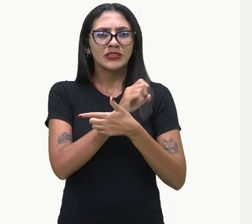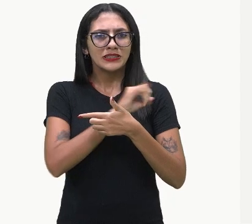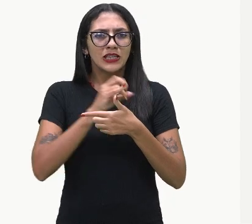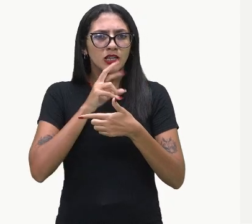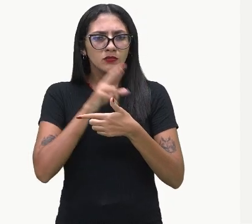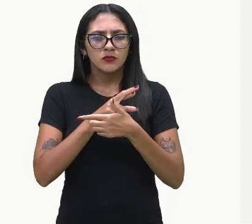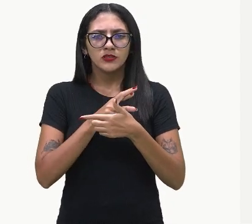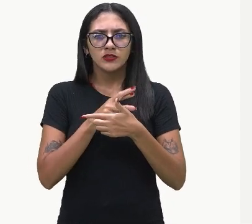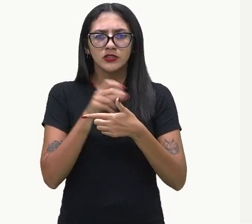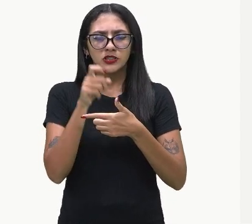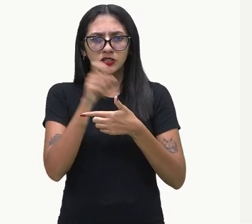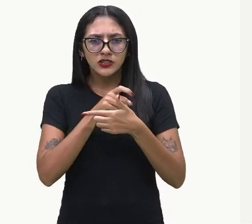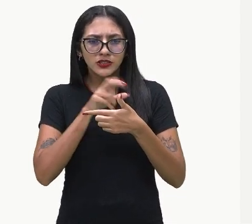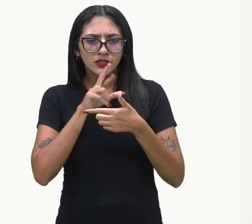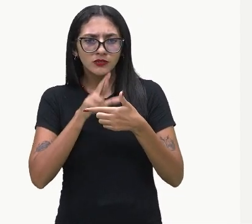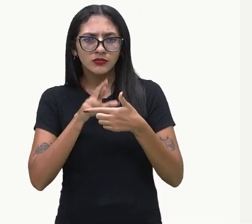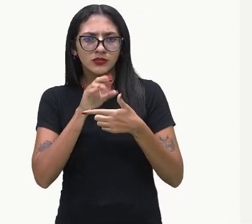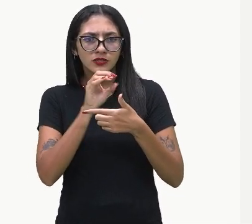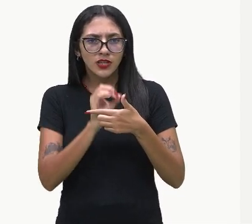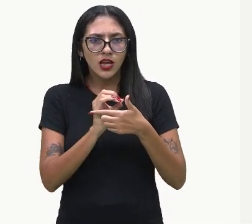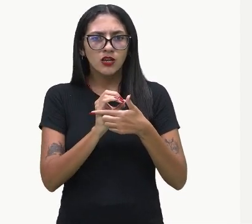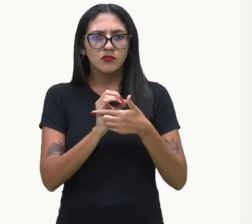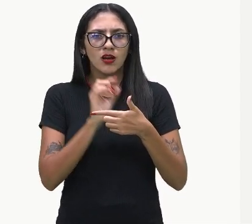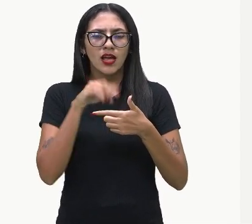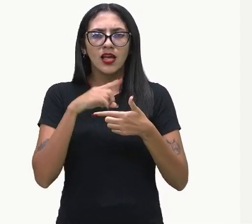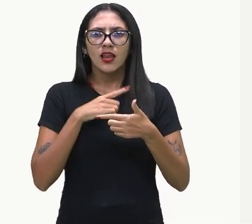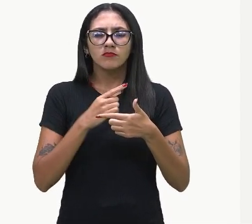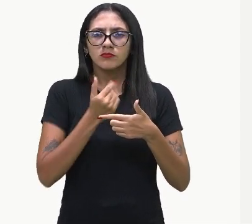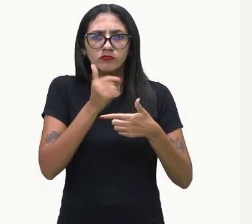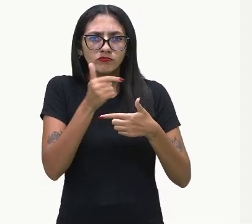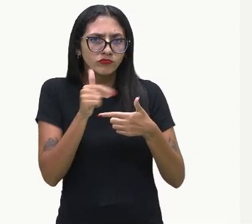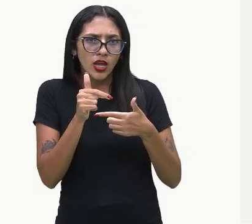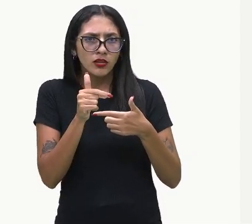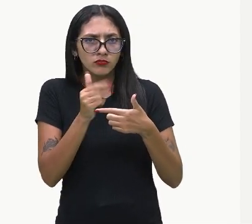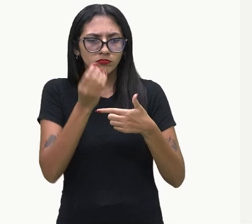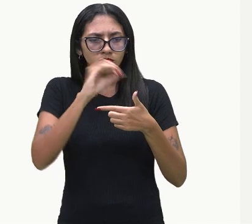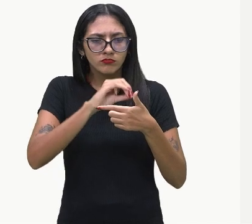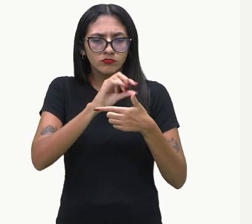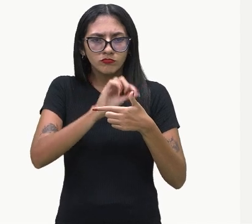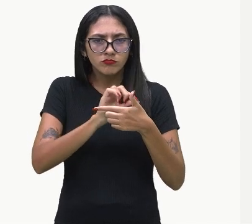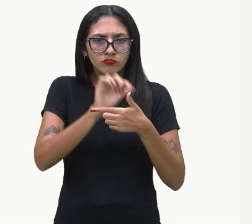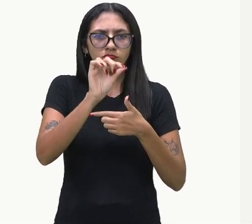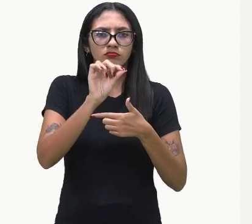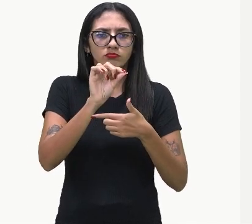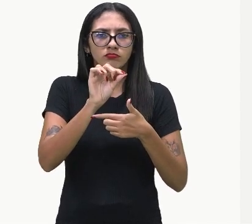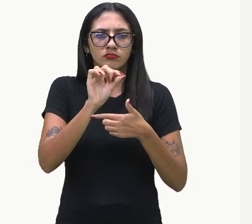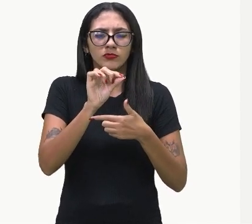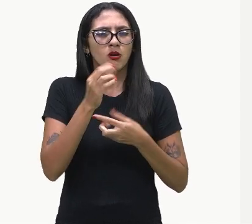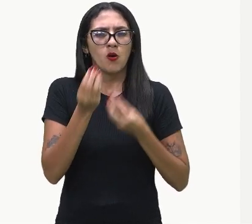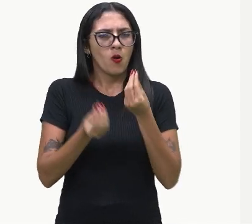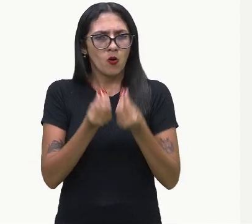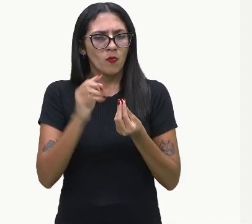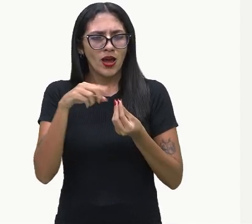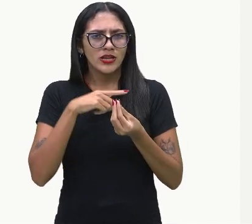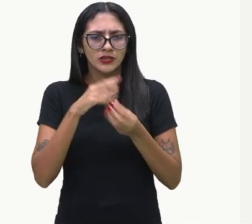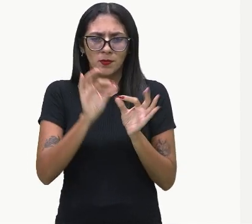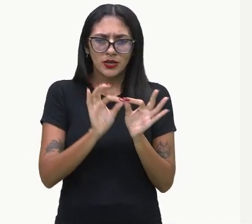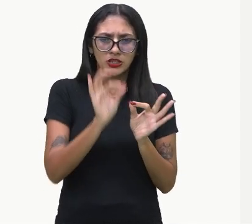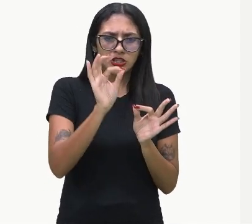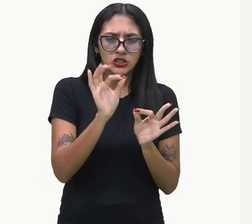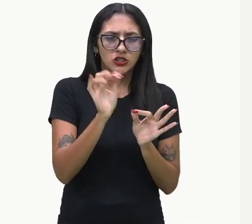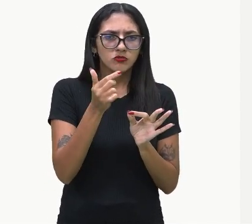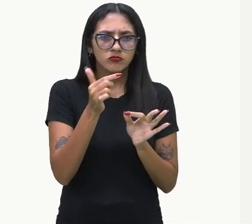0, significa que essa medida não existe. Mas como é que essa medida não existe e a gente acabou de ver que ela